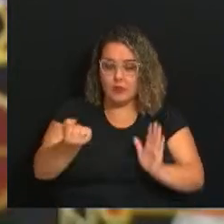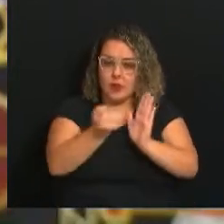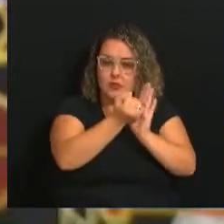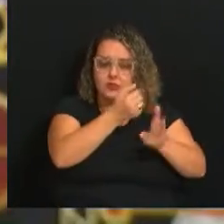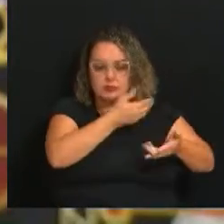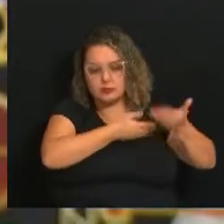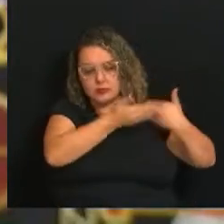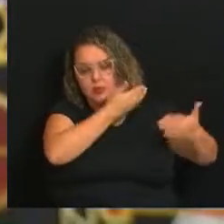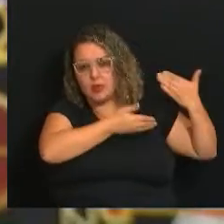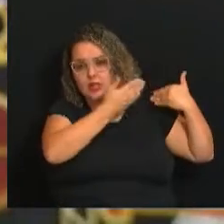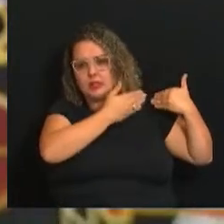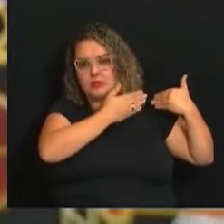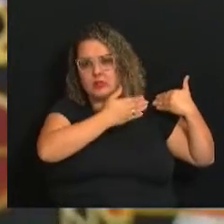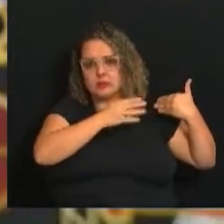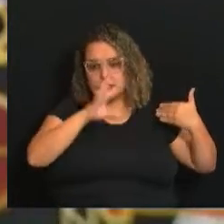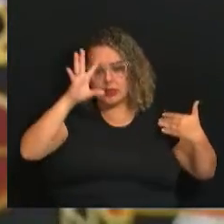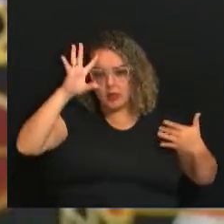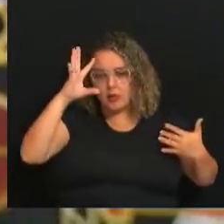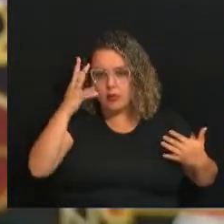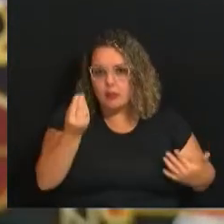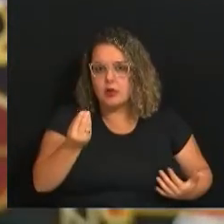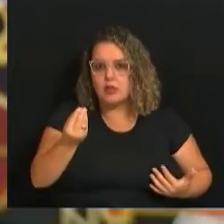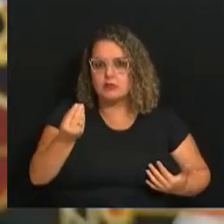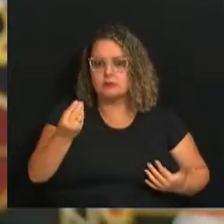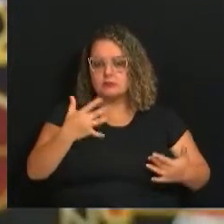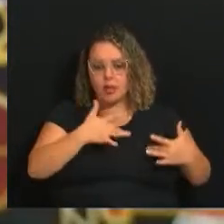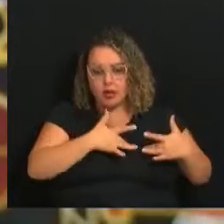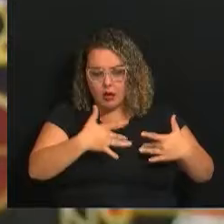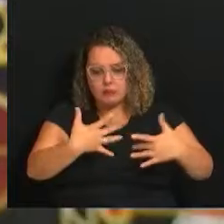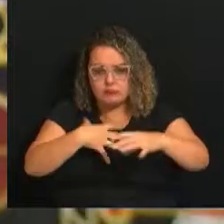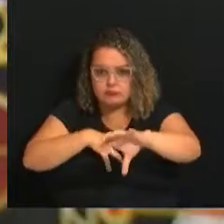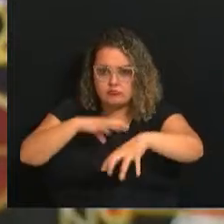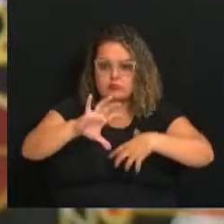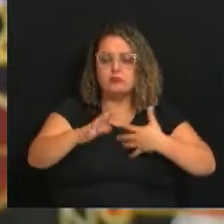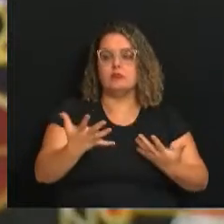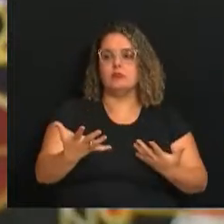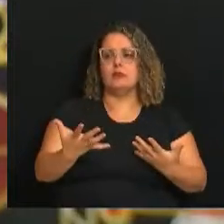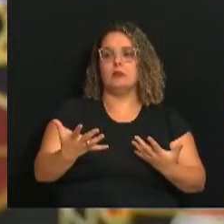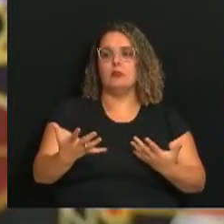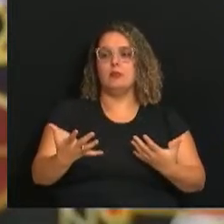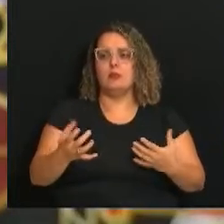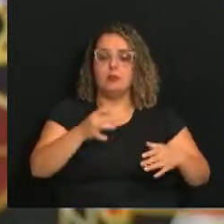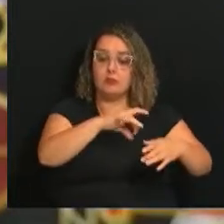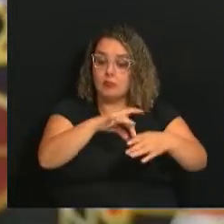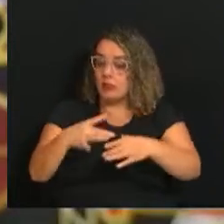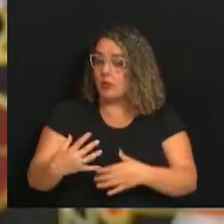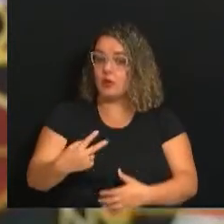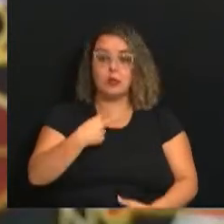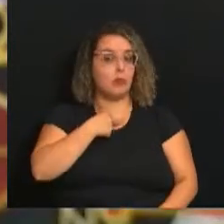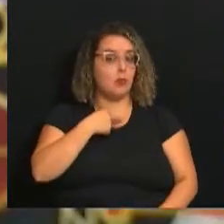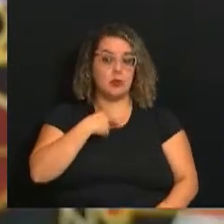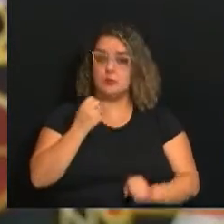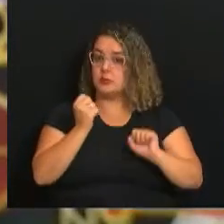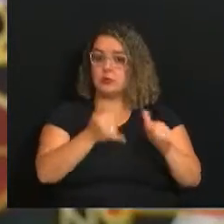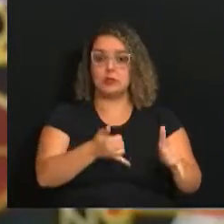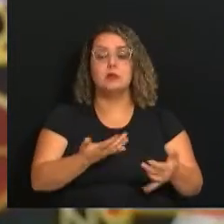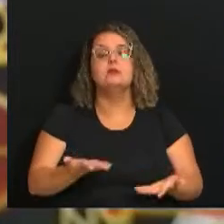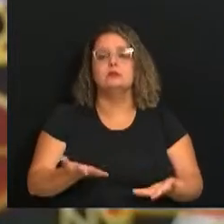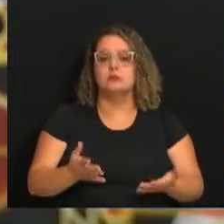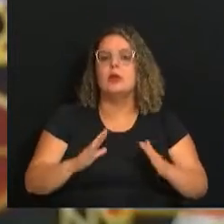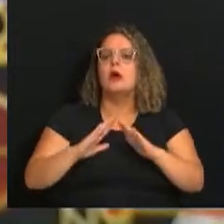muito incrível, né? E a gente está aproximando muito das escolas, pensando nas escolas, né? Para além da escola, pensar o